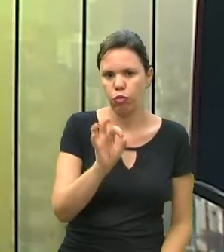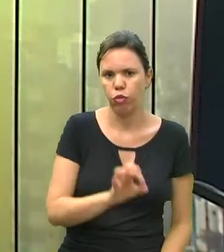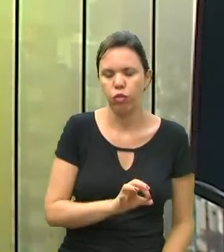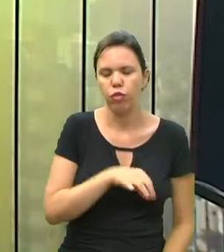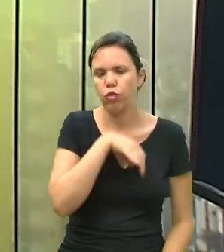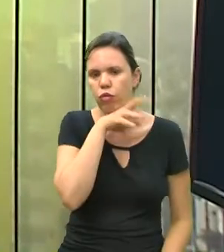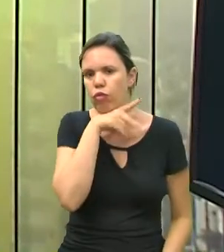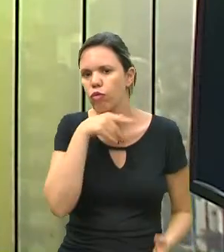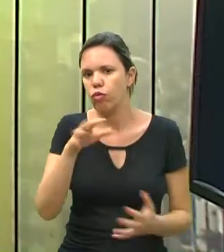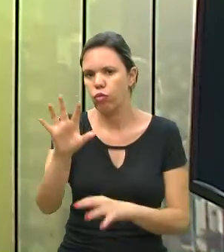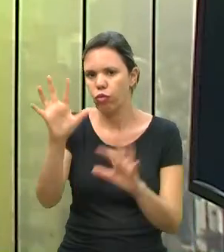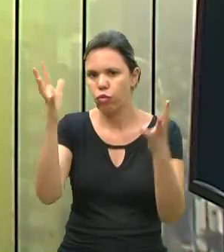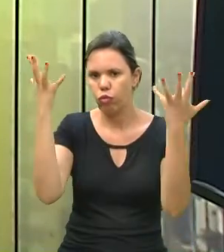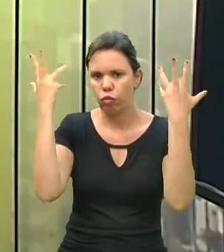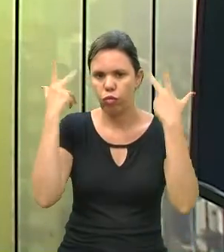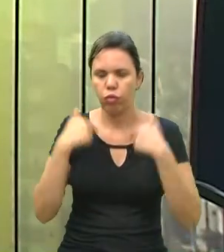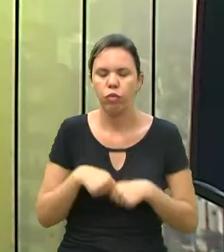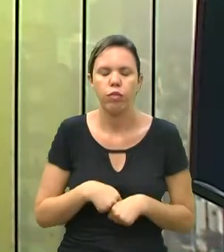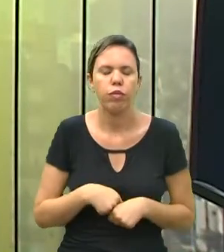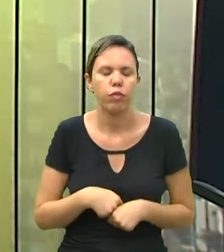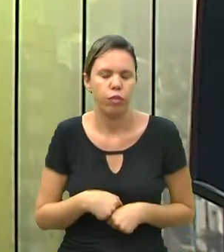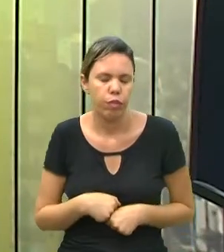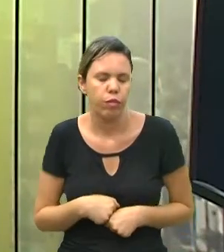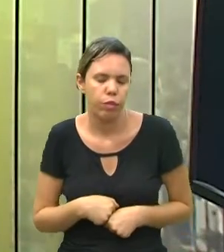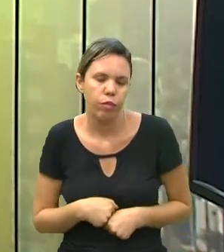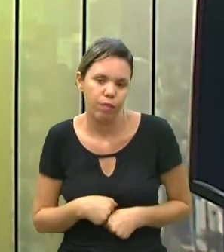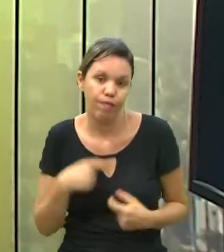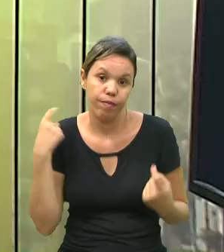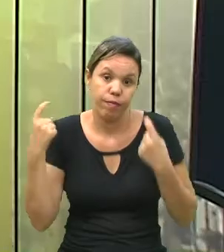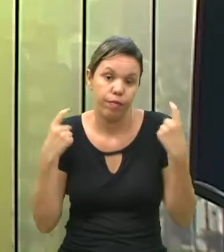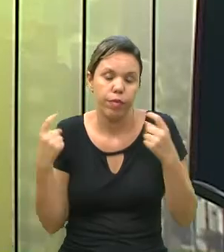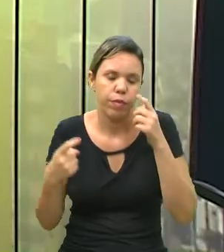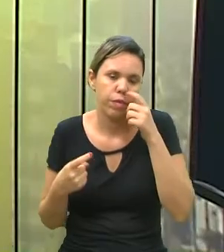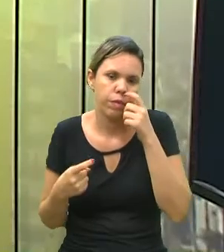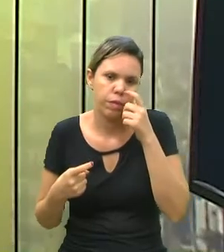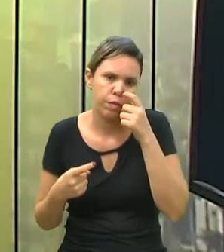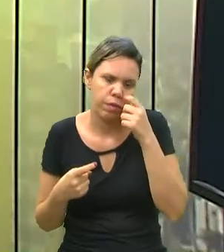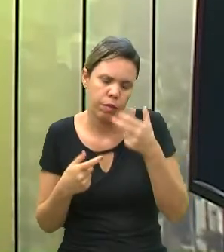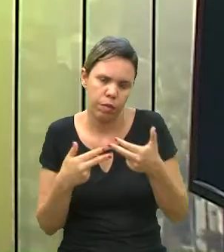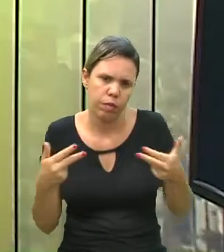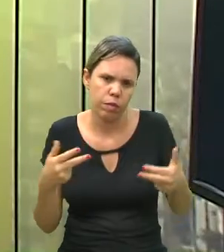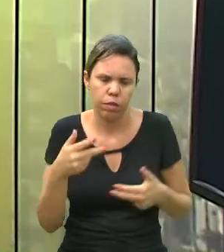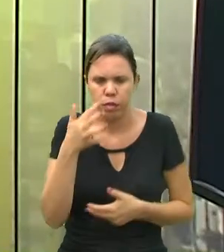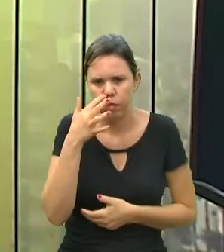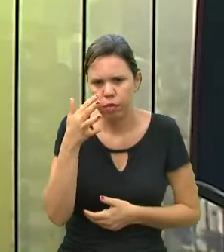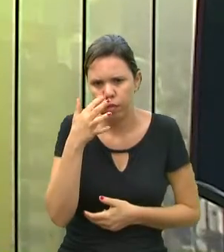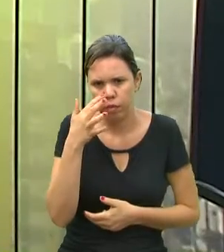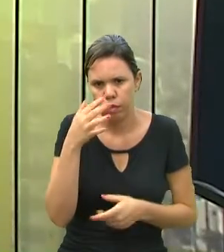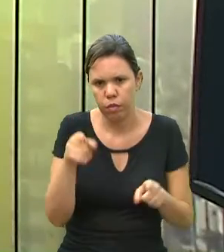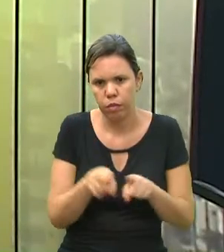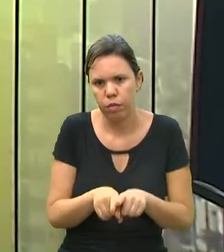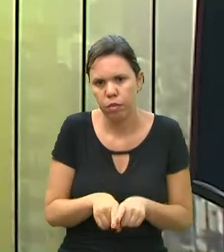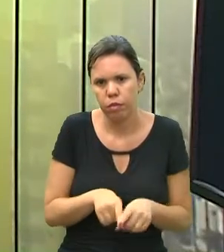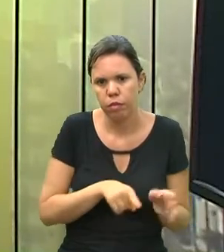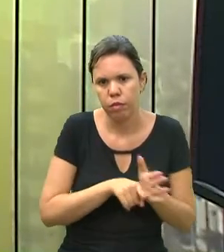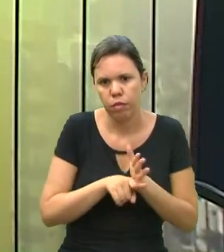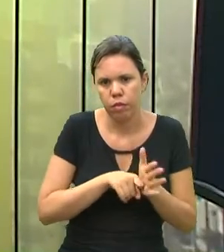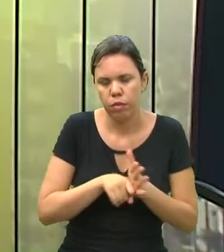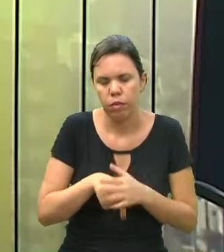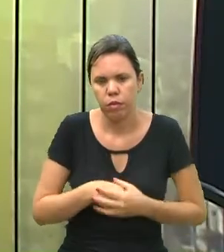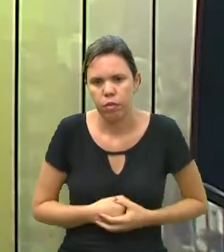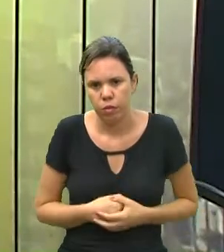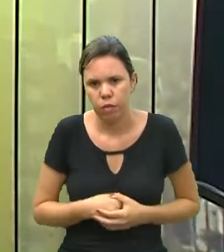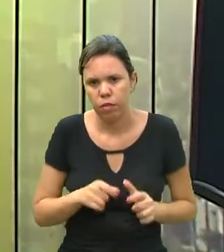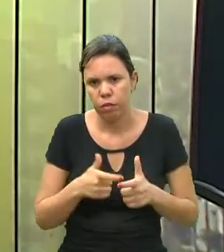dos animais e plantas do planeta. Realmente muito preocupante. Agora, Frederico, uma coisa que me chamou muita atenção também é que essa pesquisa